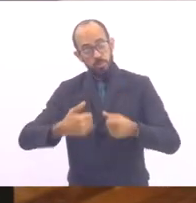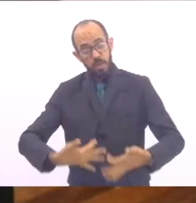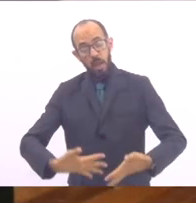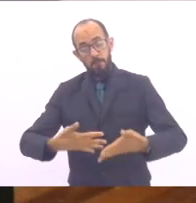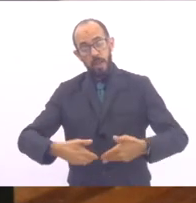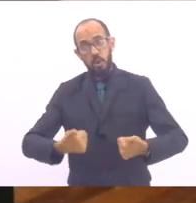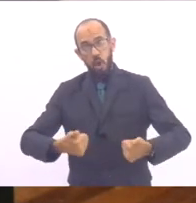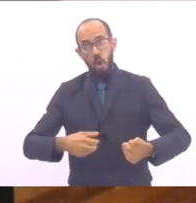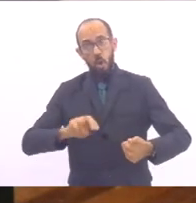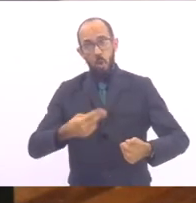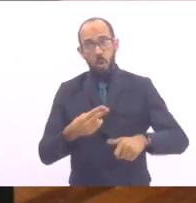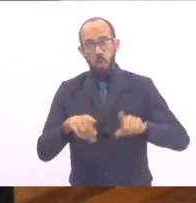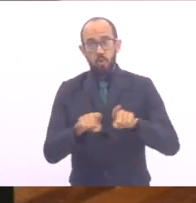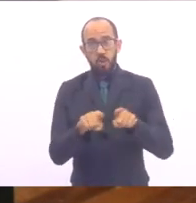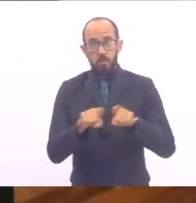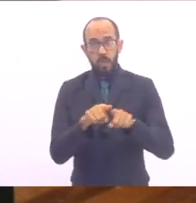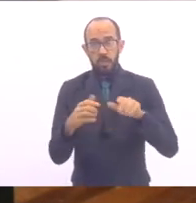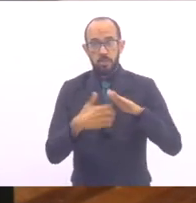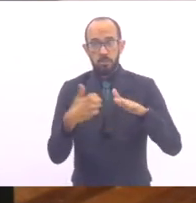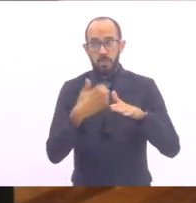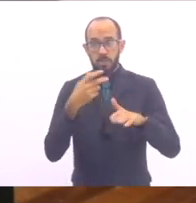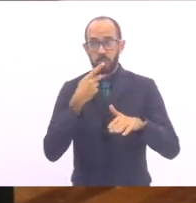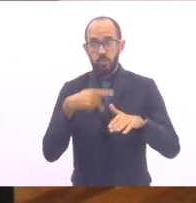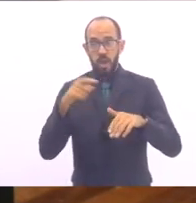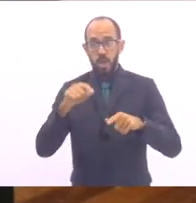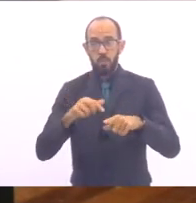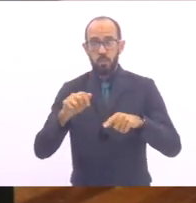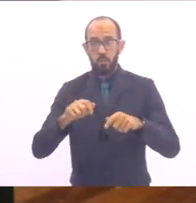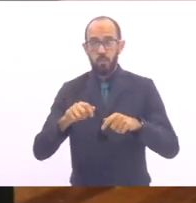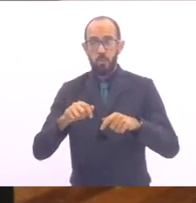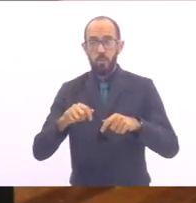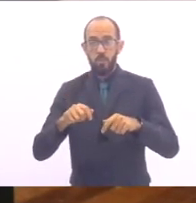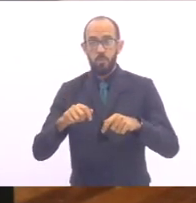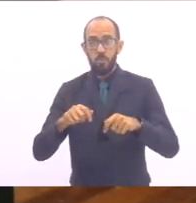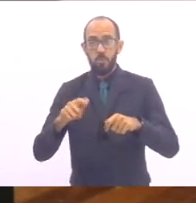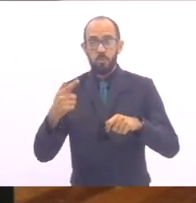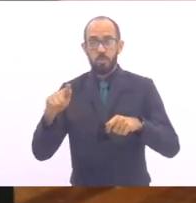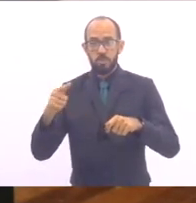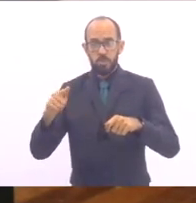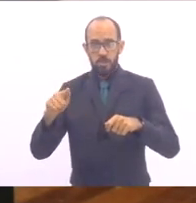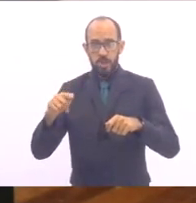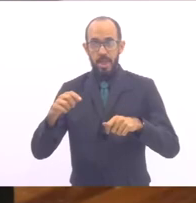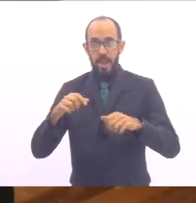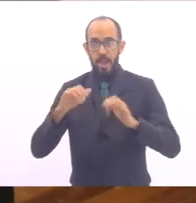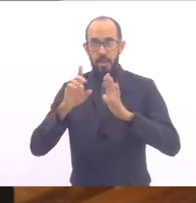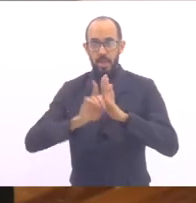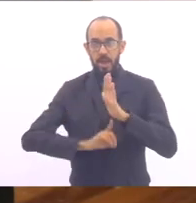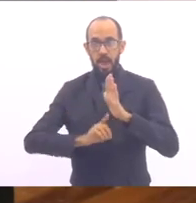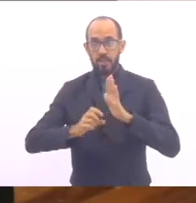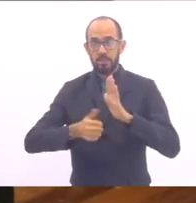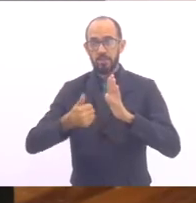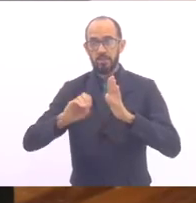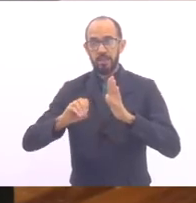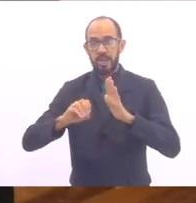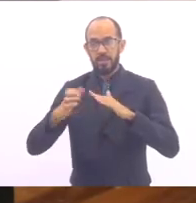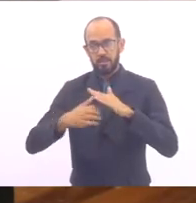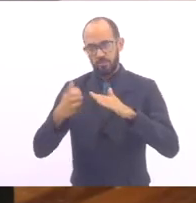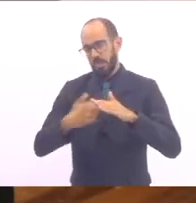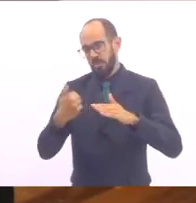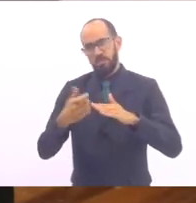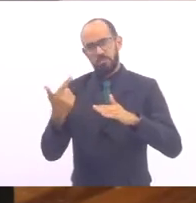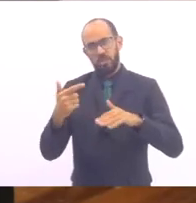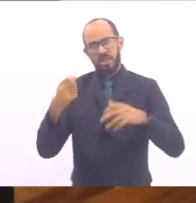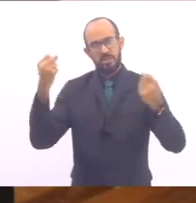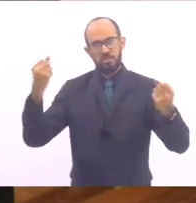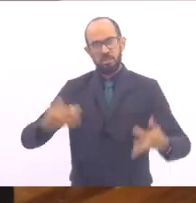aquela questão que as empresas alegam, às vezes, por uma gerenciadora, ela declara por 10 empresas, ela não diz quanto é de cada empresa,